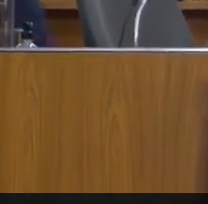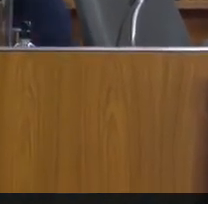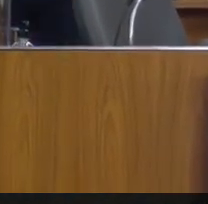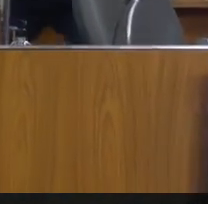E aí